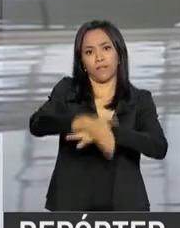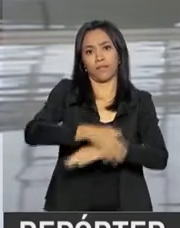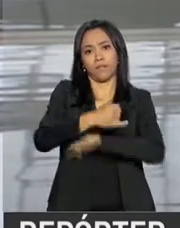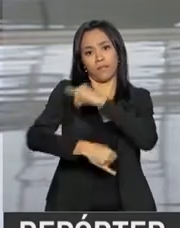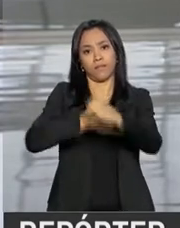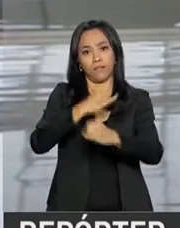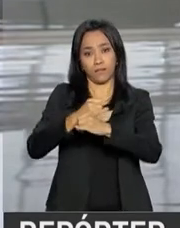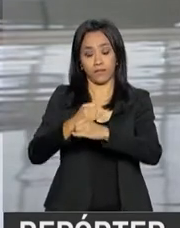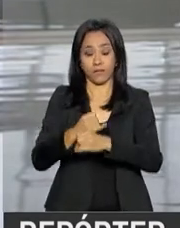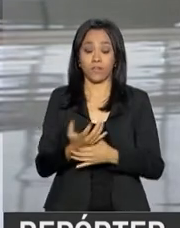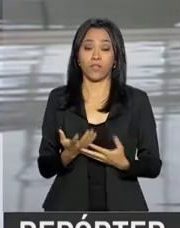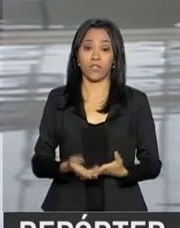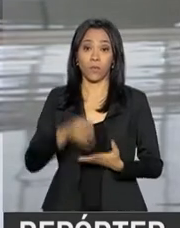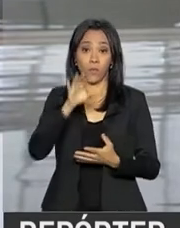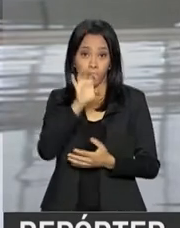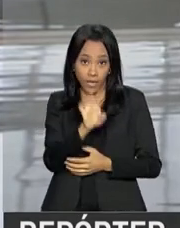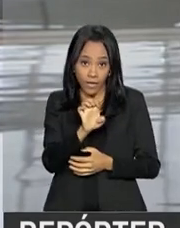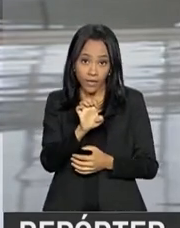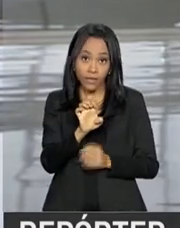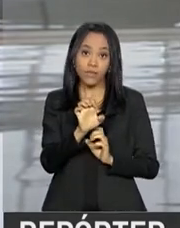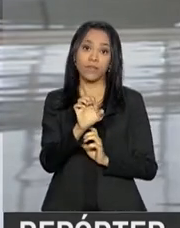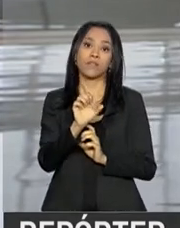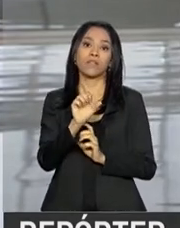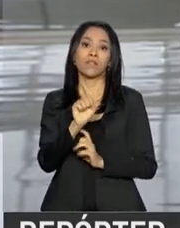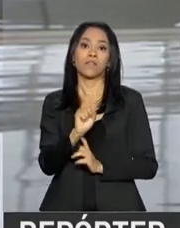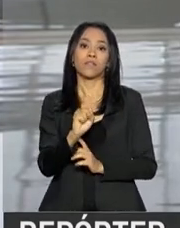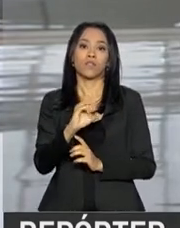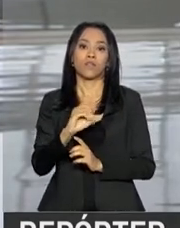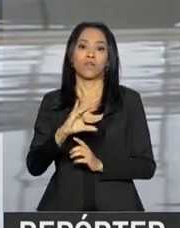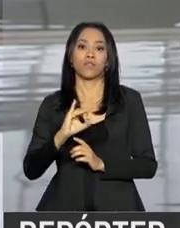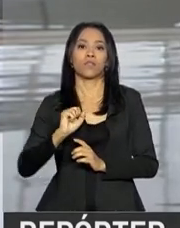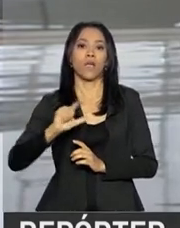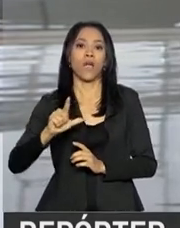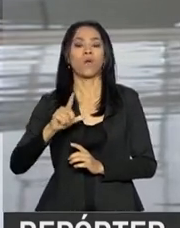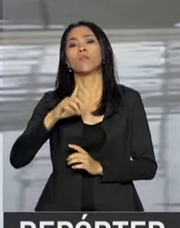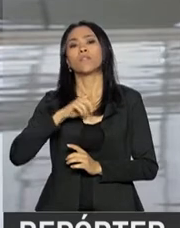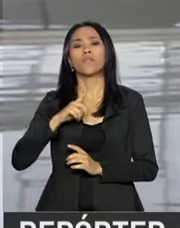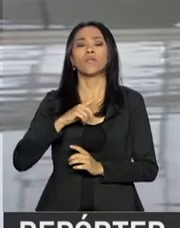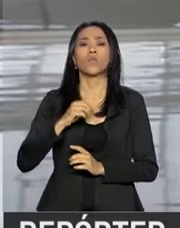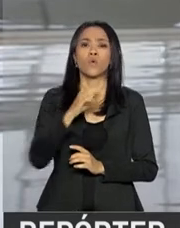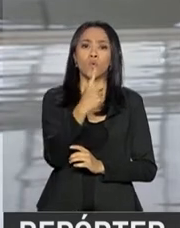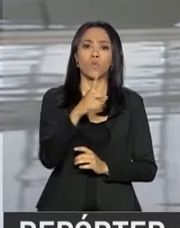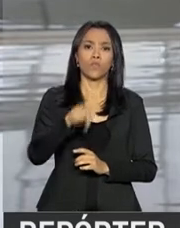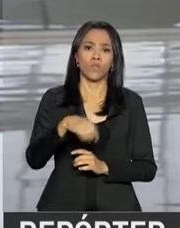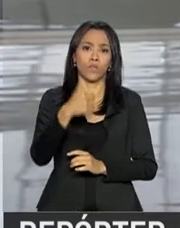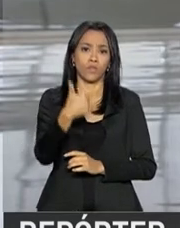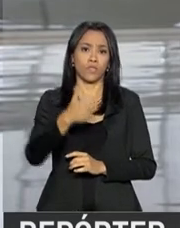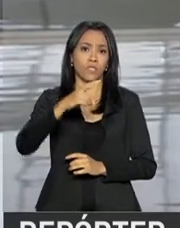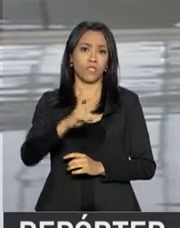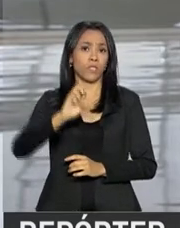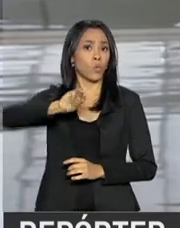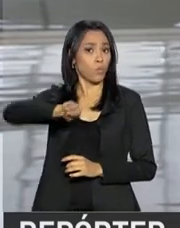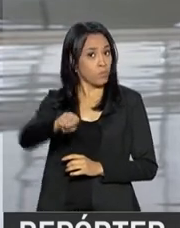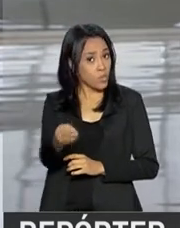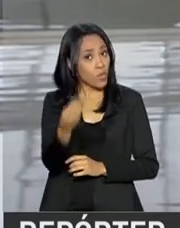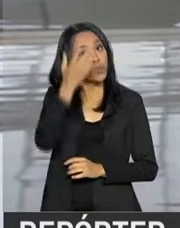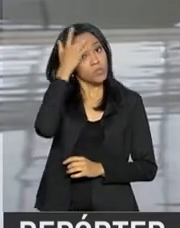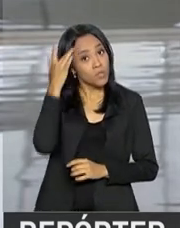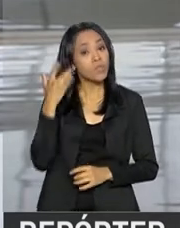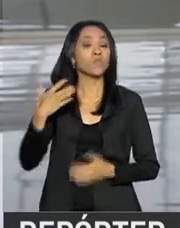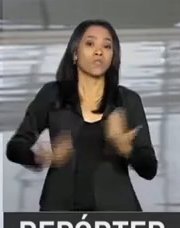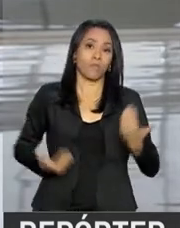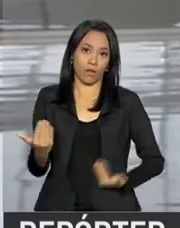internet o e social conta com mais de 1,25 milhão de trabalhadores domésticos e